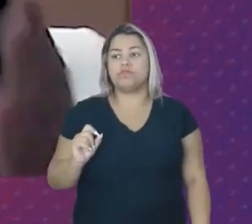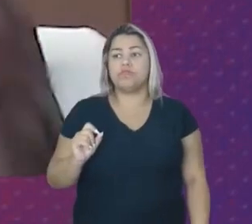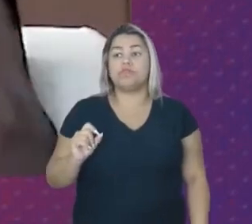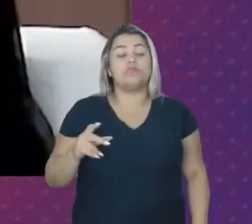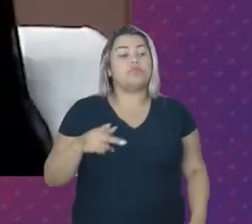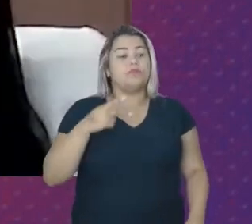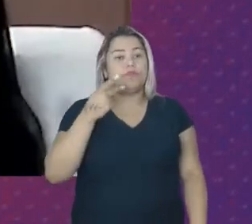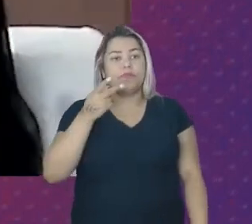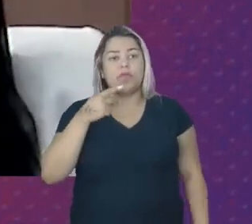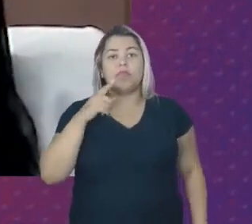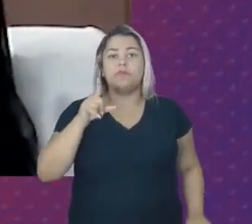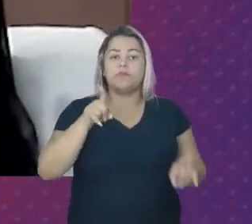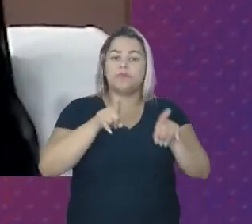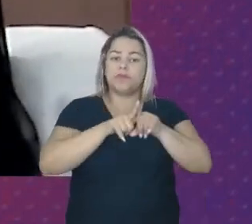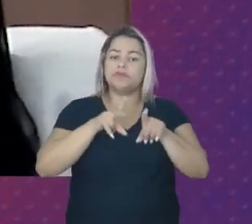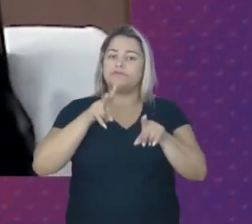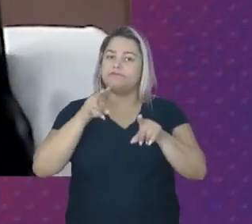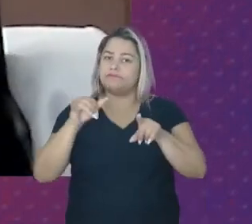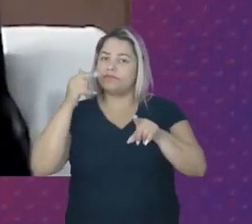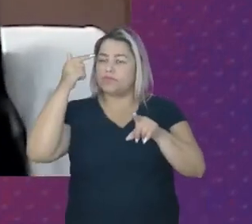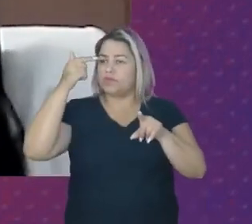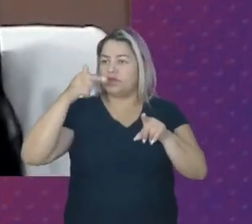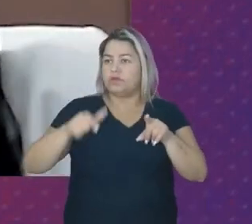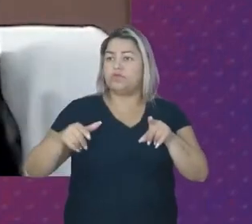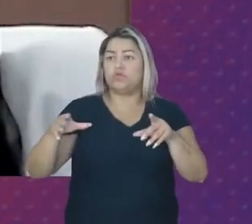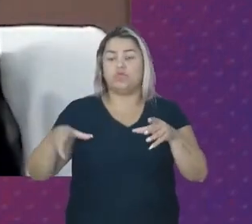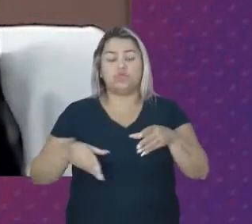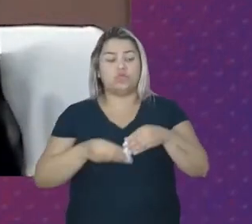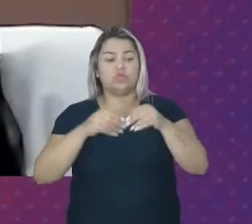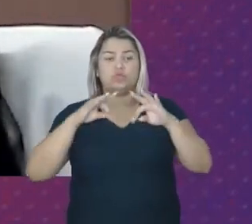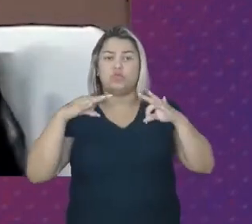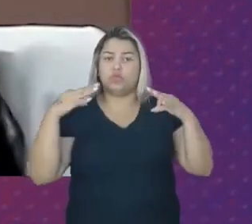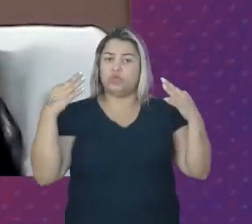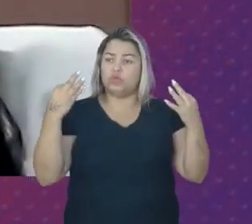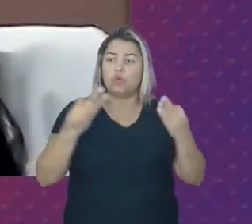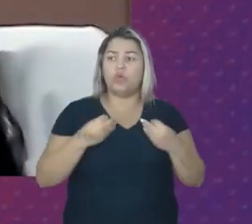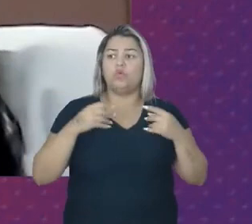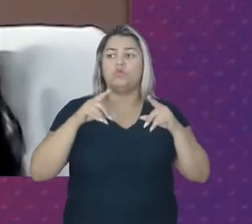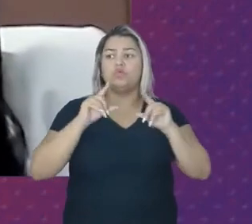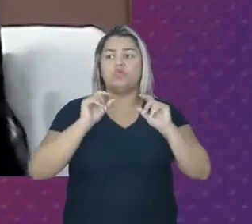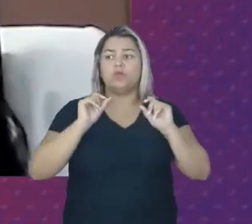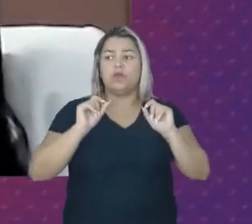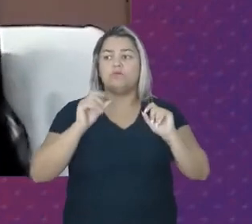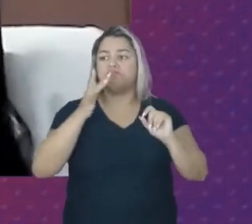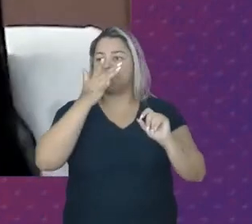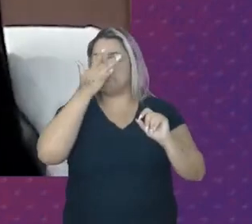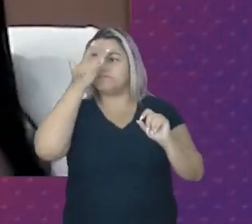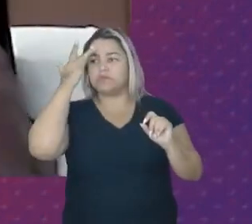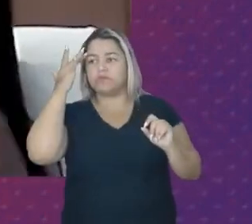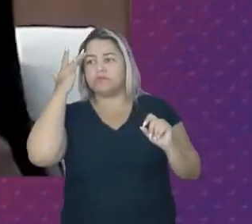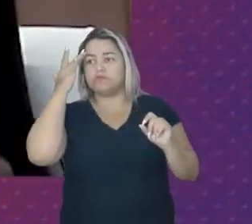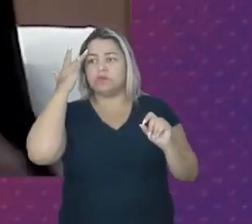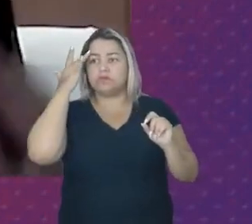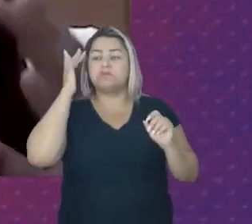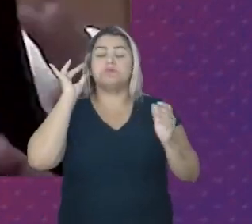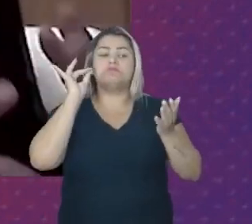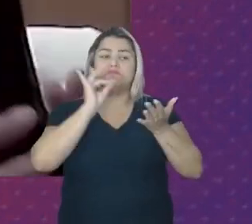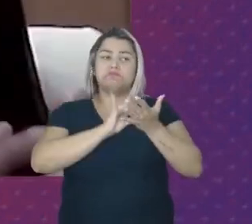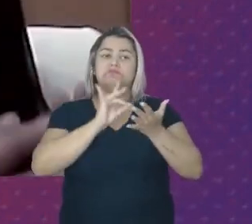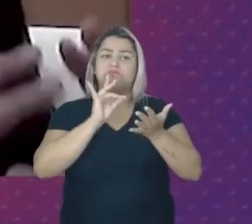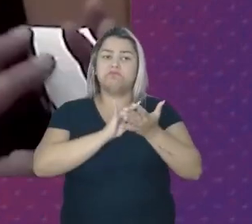posicionamento que você vai conseguir agregar em torno de você aquelas pessoas que de